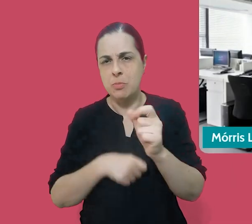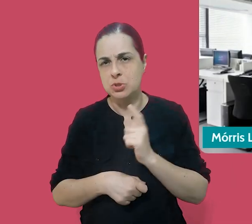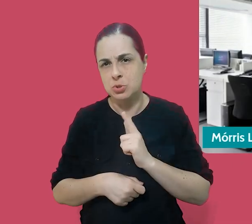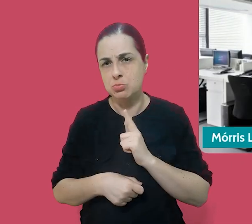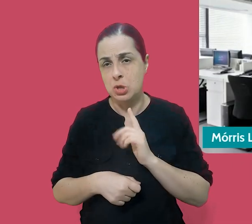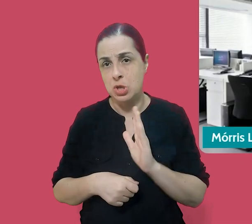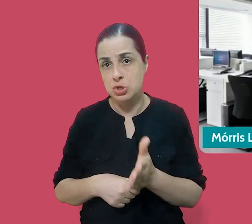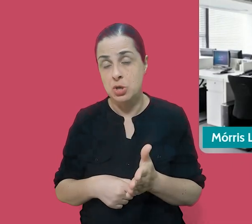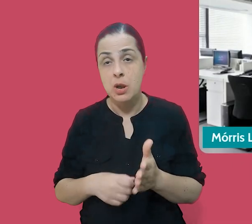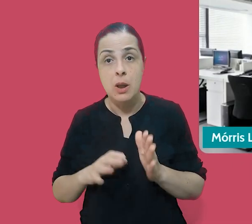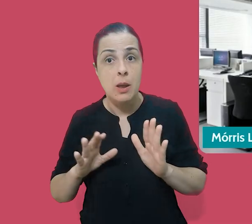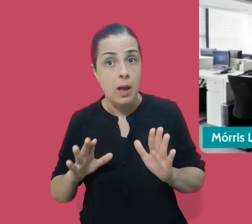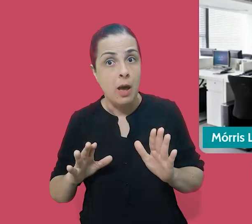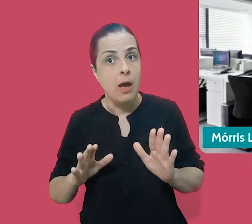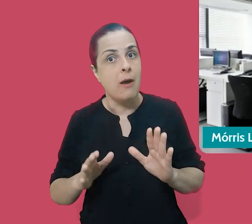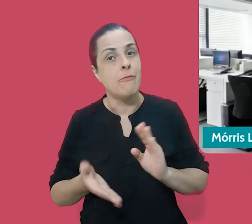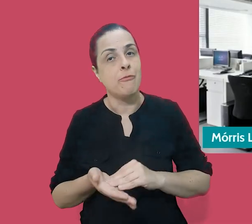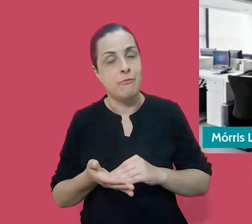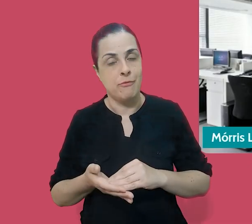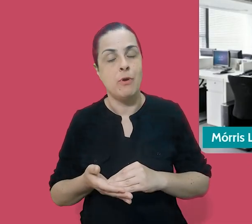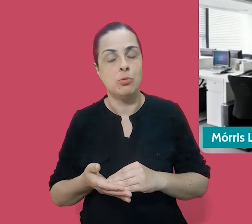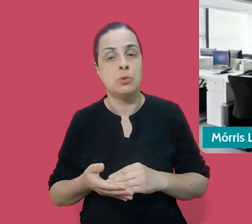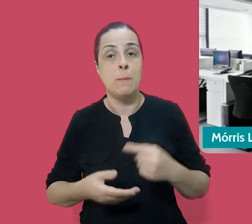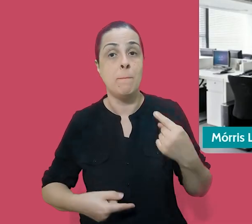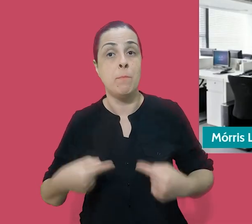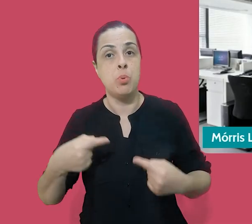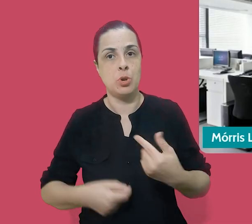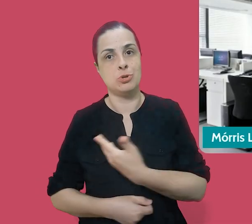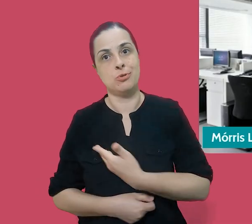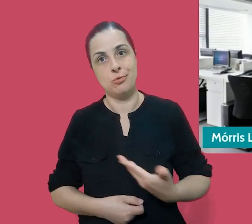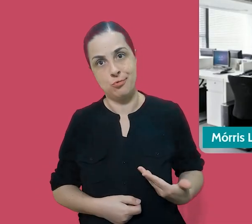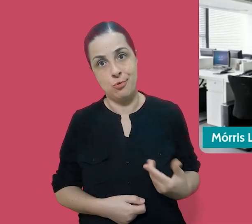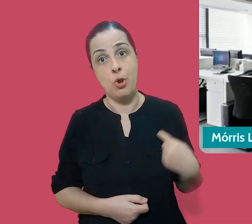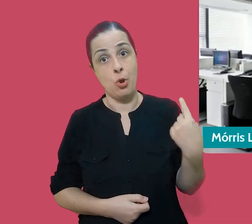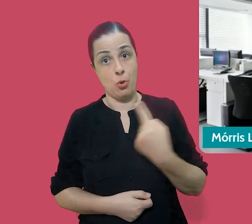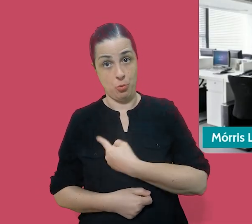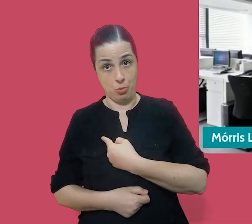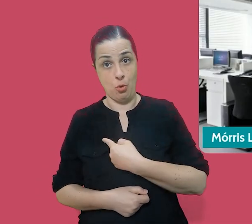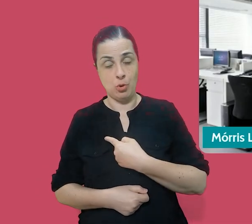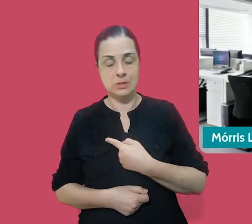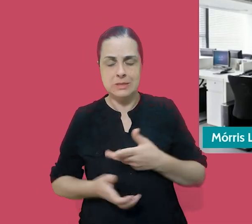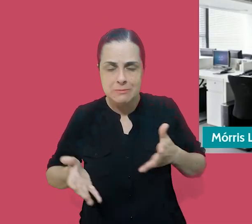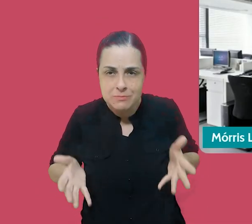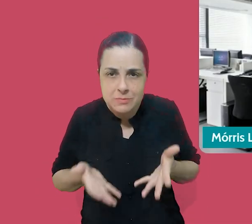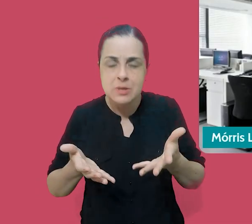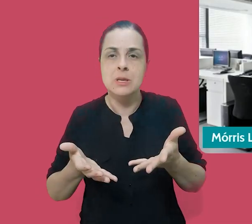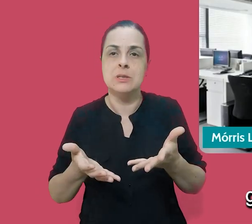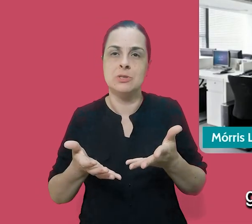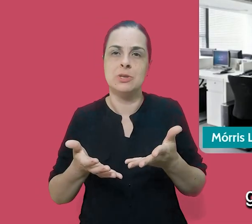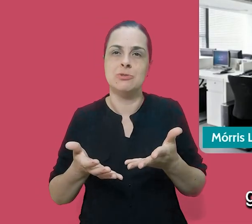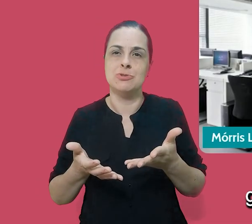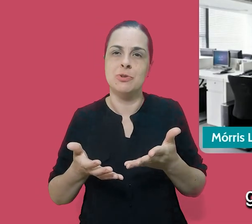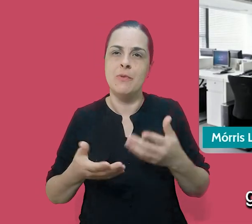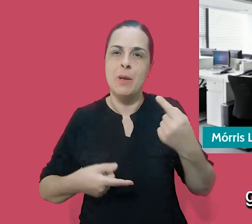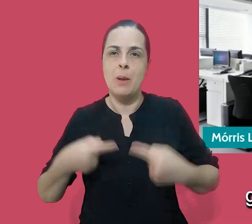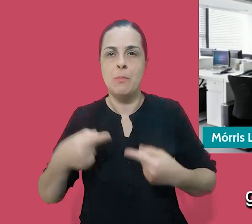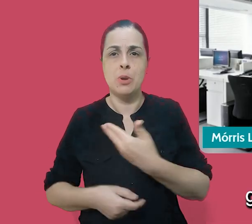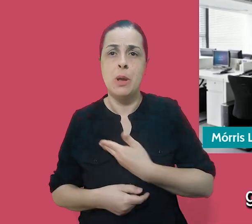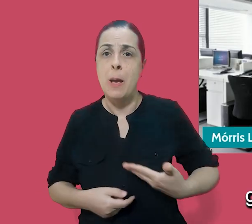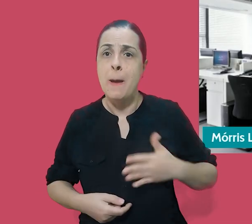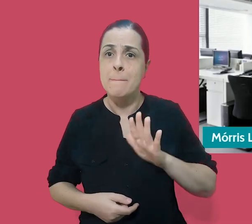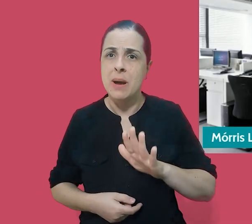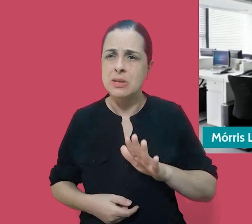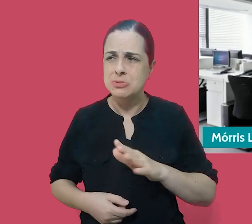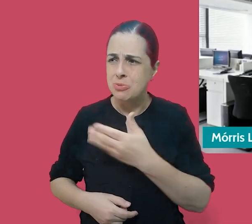políticas públicas. Então, um dos papéis da Maturi é influenciar políticas públicas, porque o governo precisa olhar para isso, a gente não vê o governo olhando